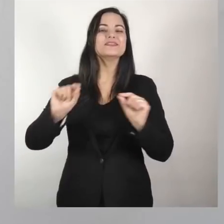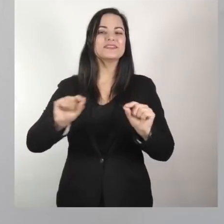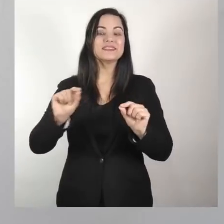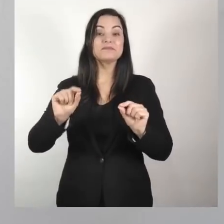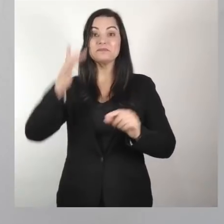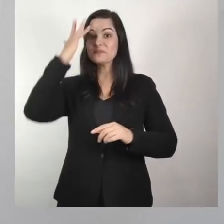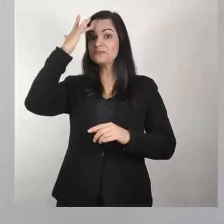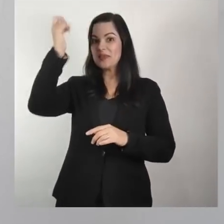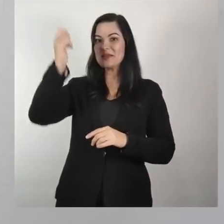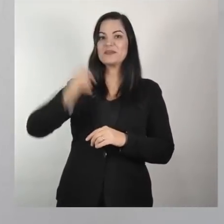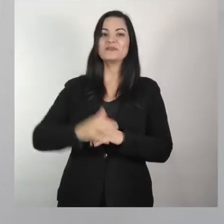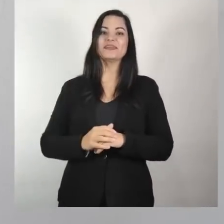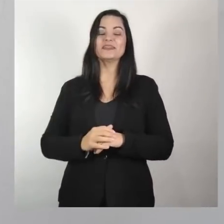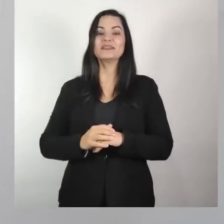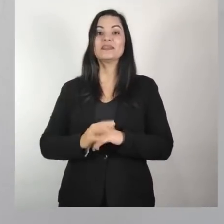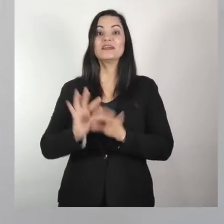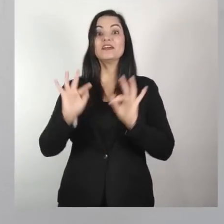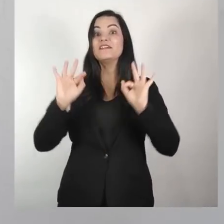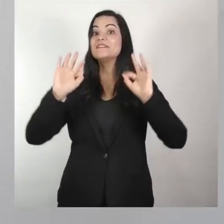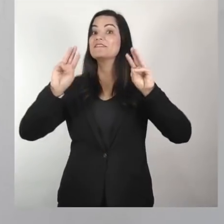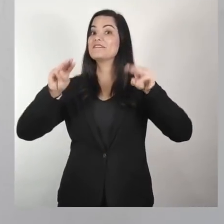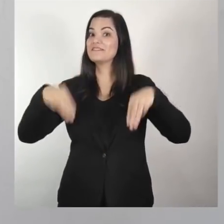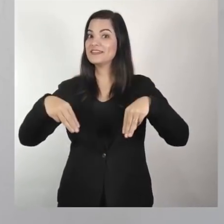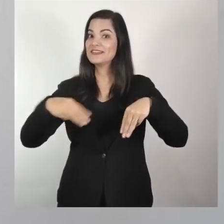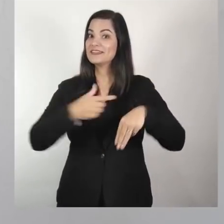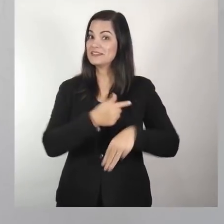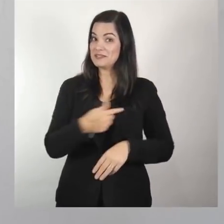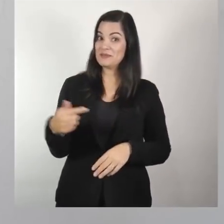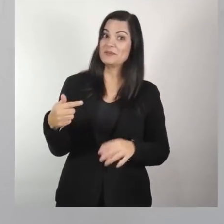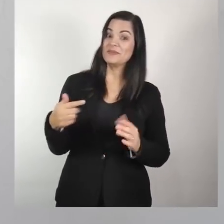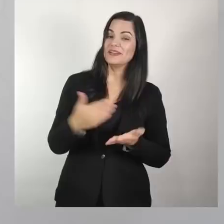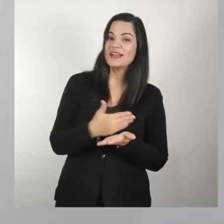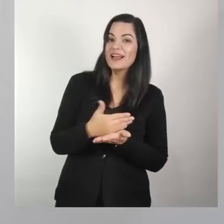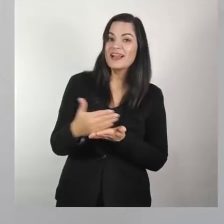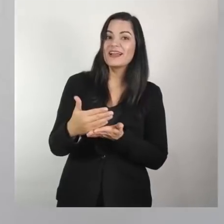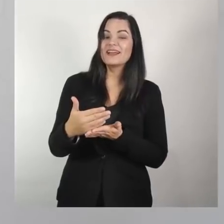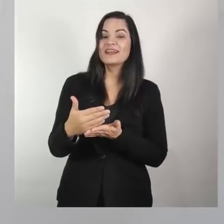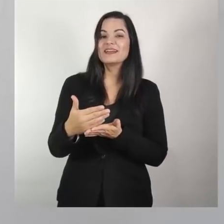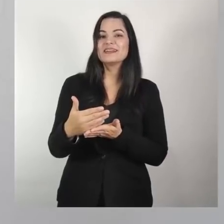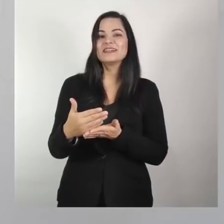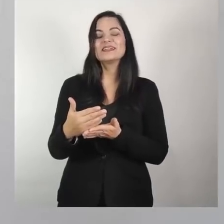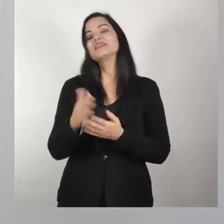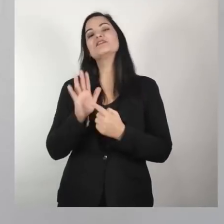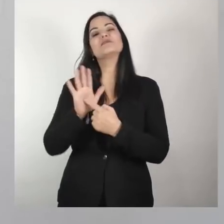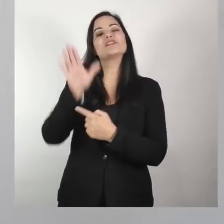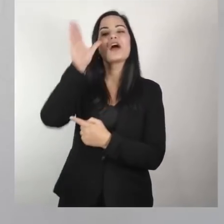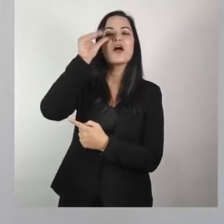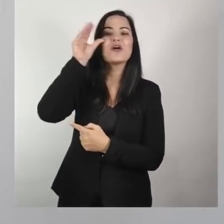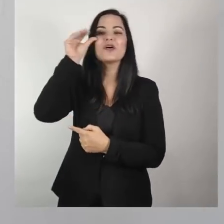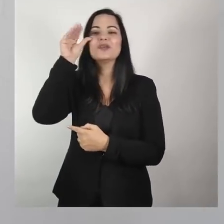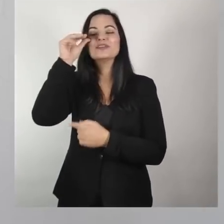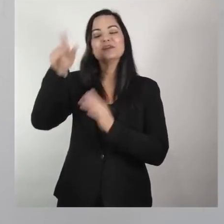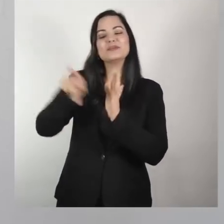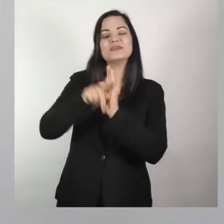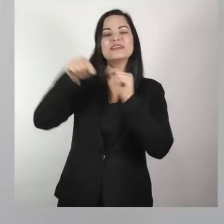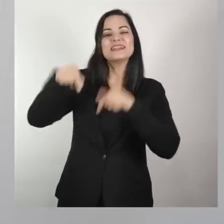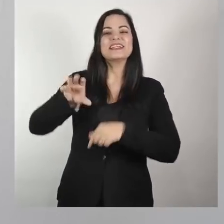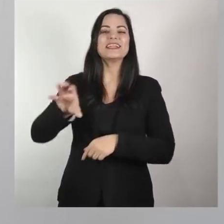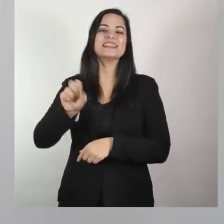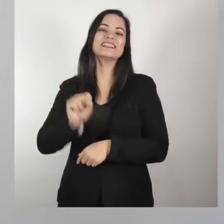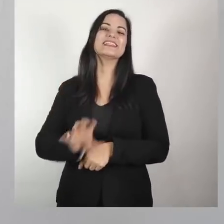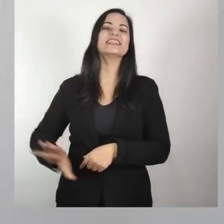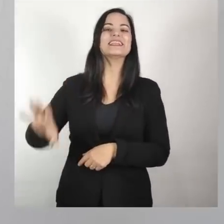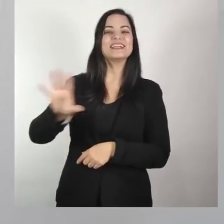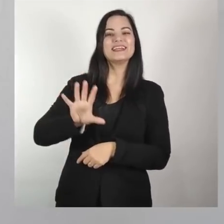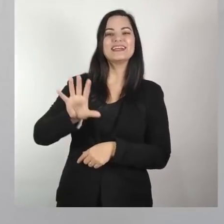Sudeste. Tudo bem? Amanhã vamos encerrar a nossa semana com as curiosidades da